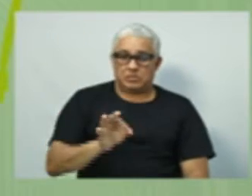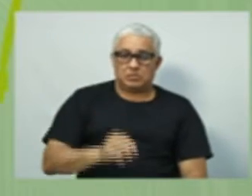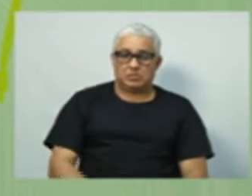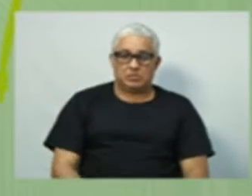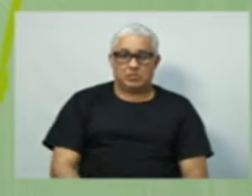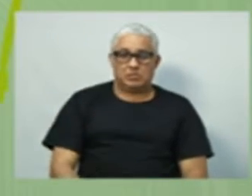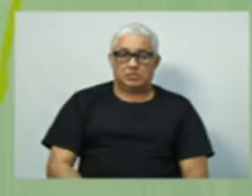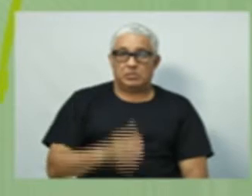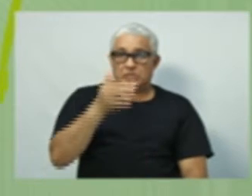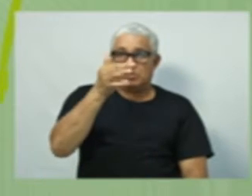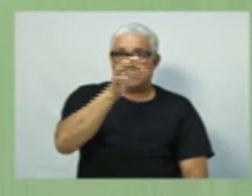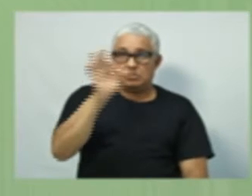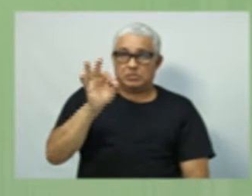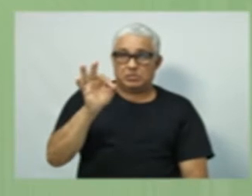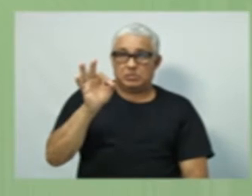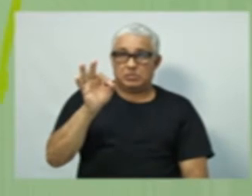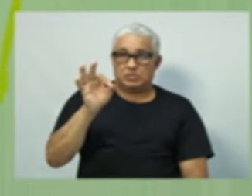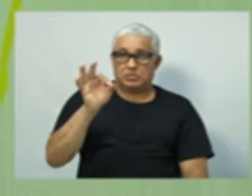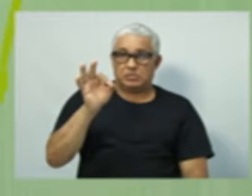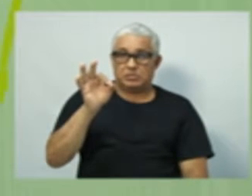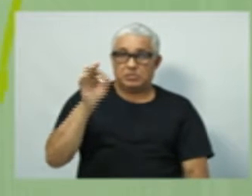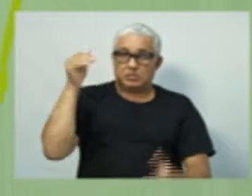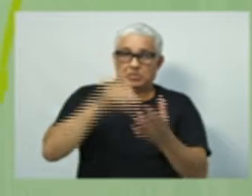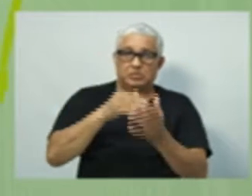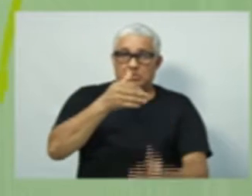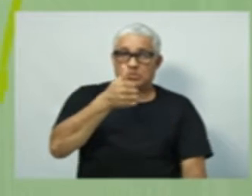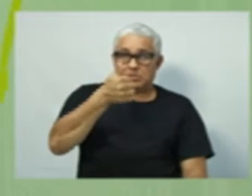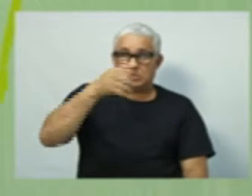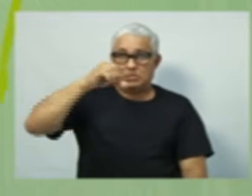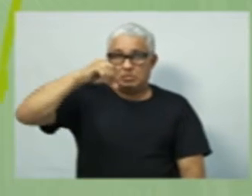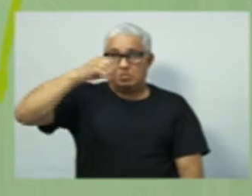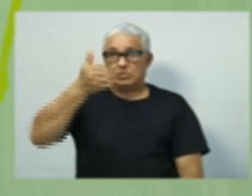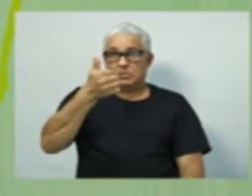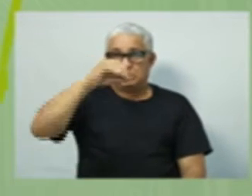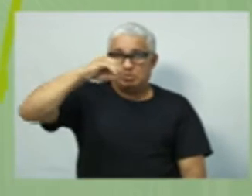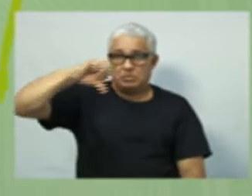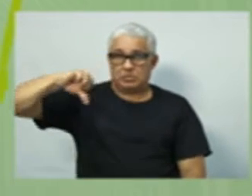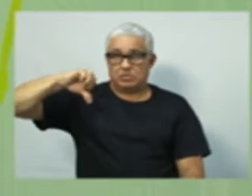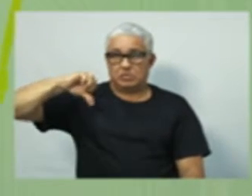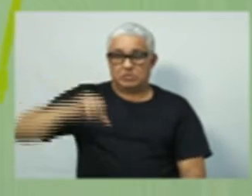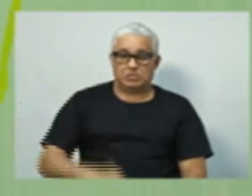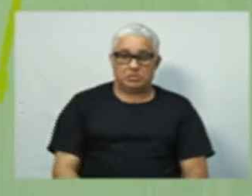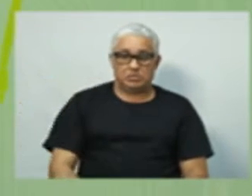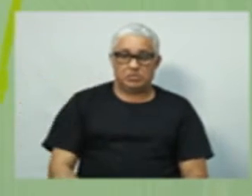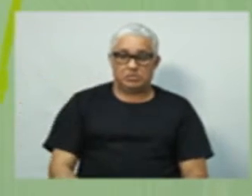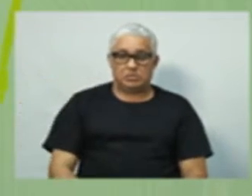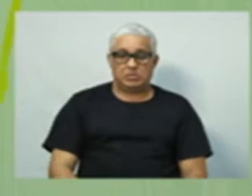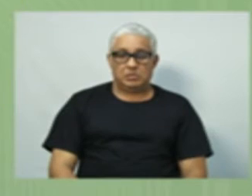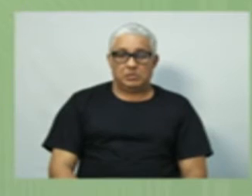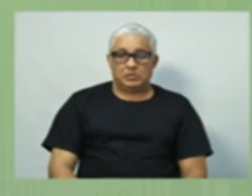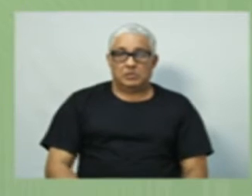quanto de sempre a 109 correto de sempre a 109 fechou